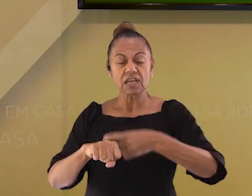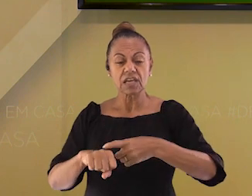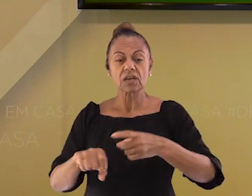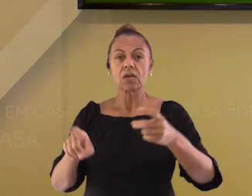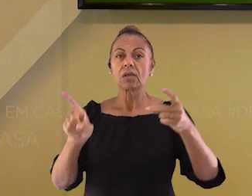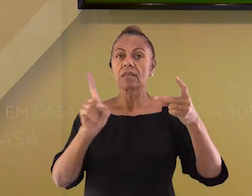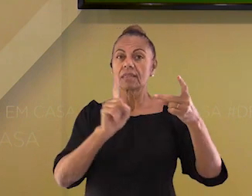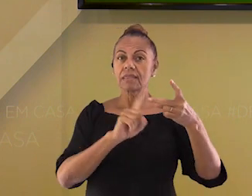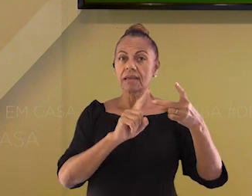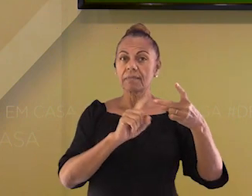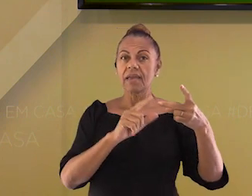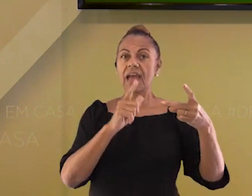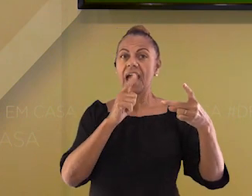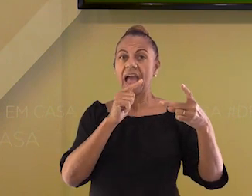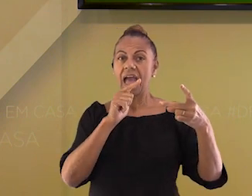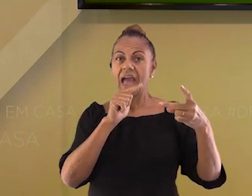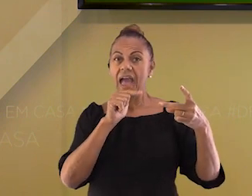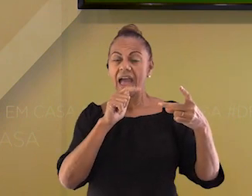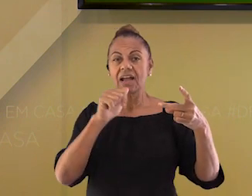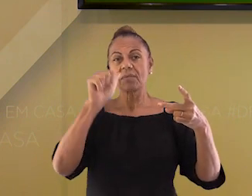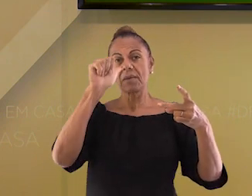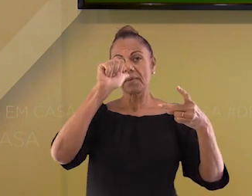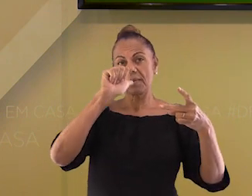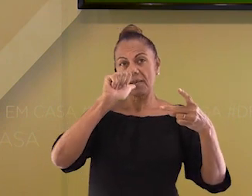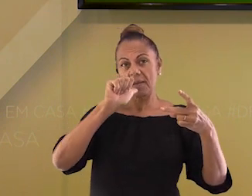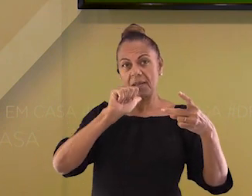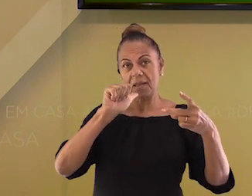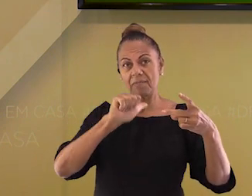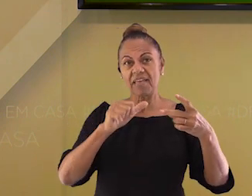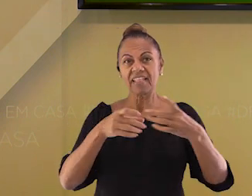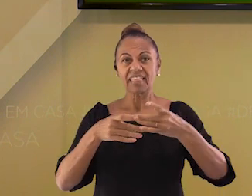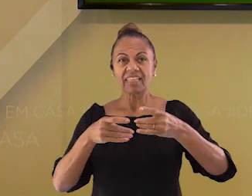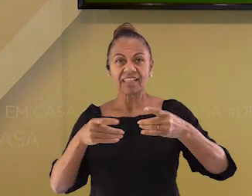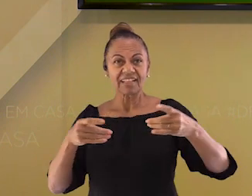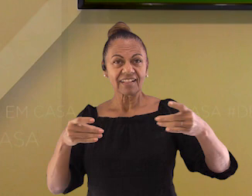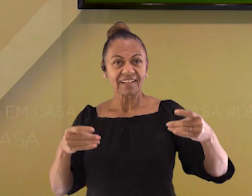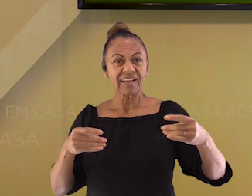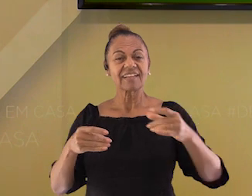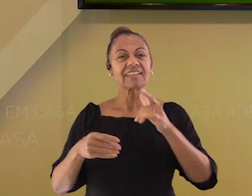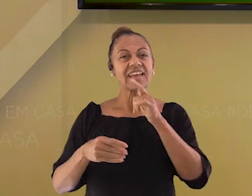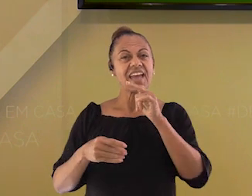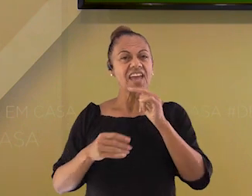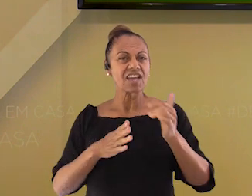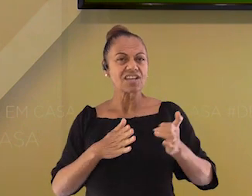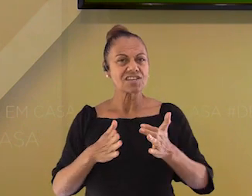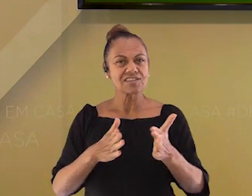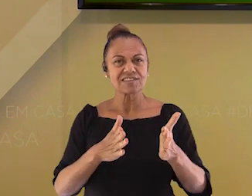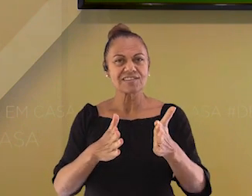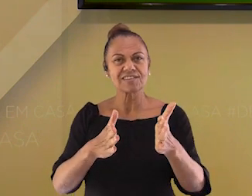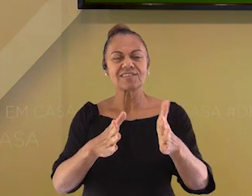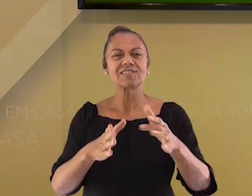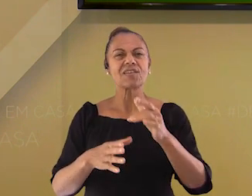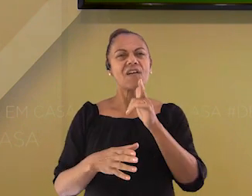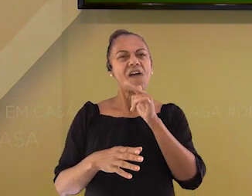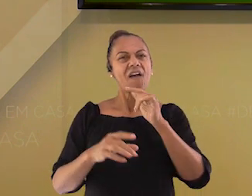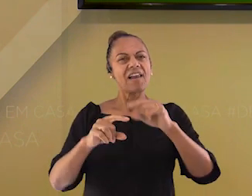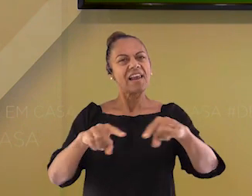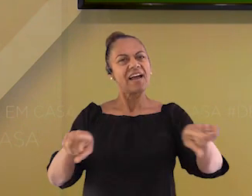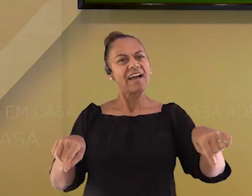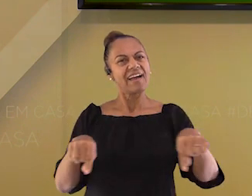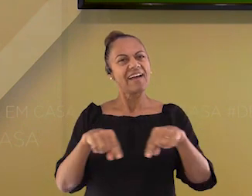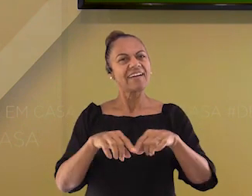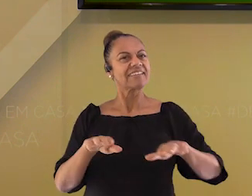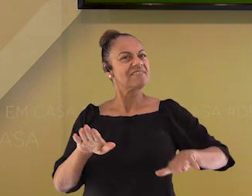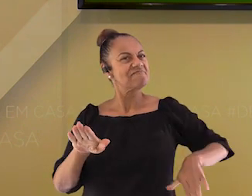que bebemos, água que está presente em rios, lagos e praias. Já na forma gasosa,